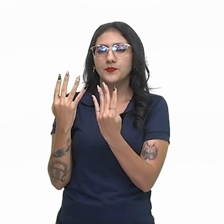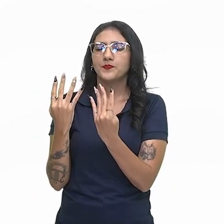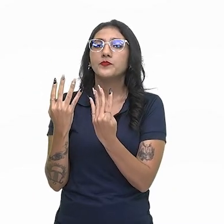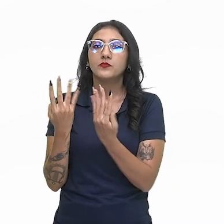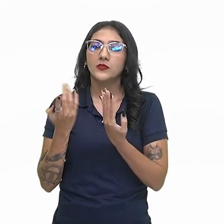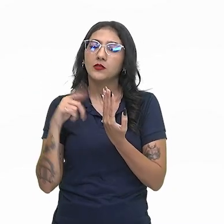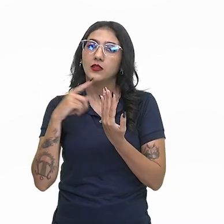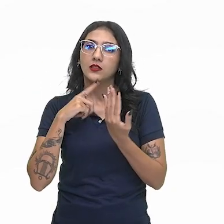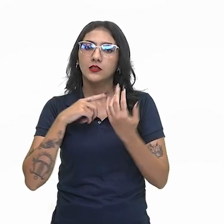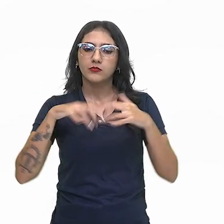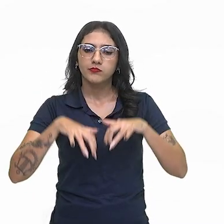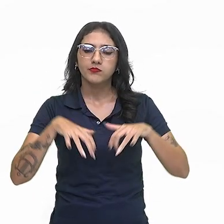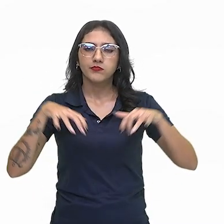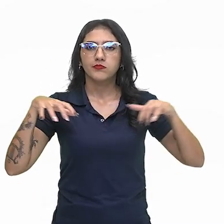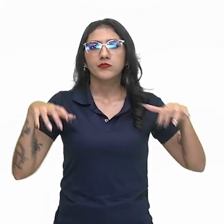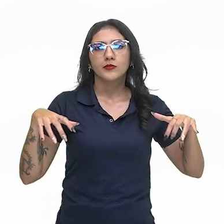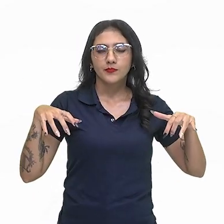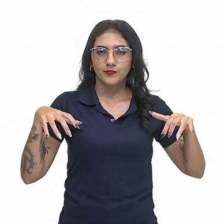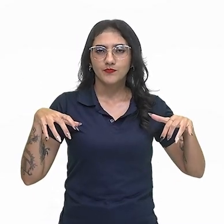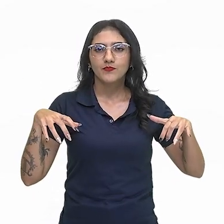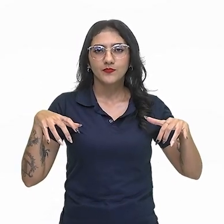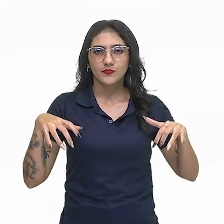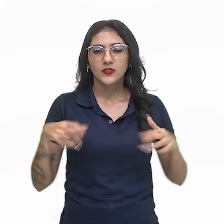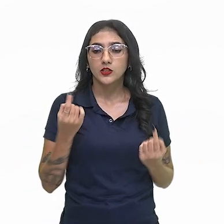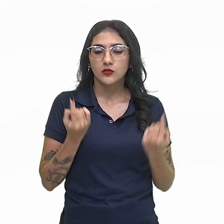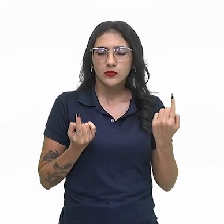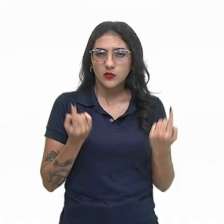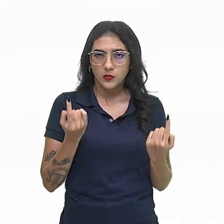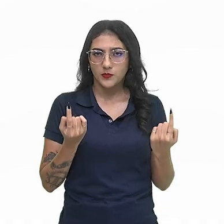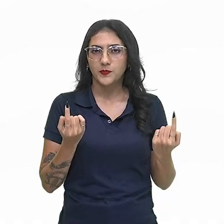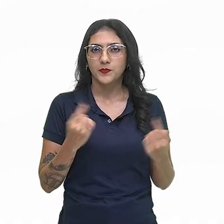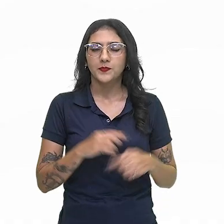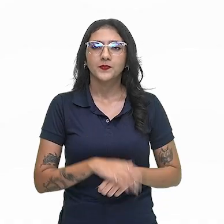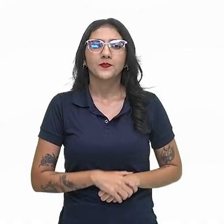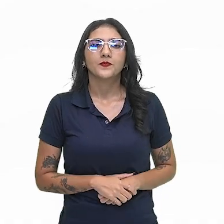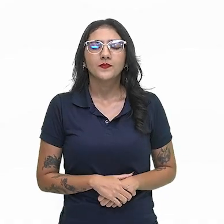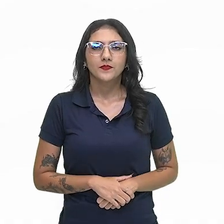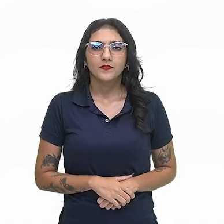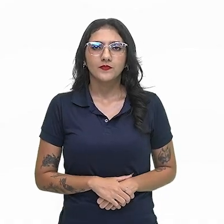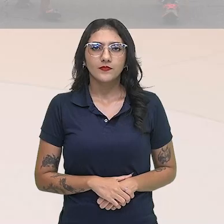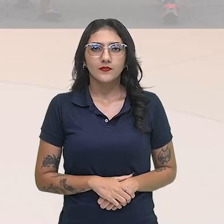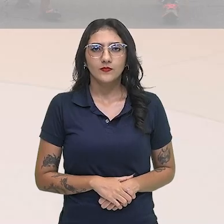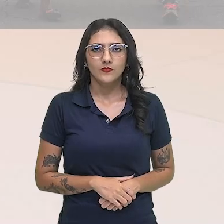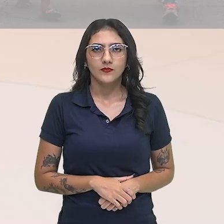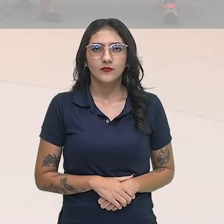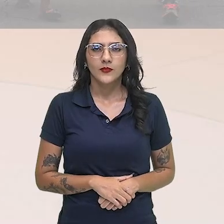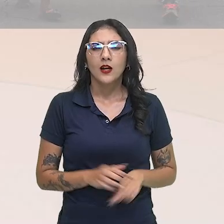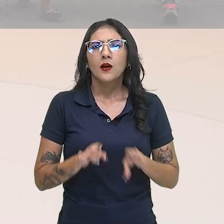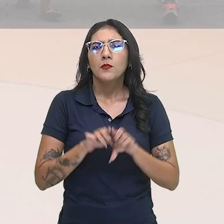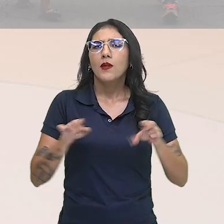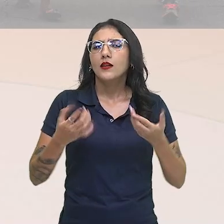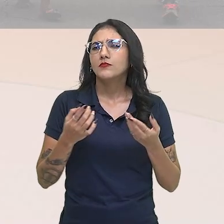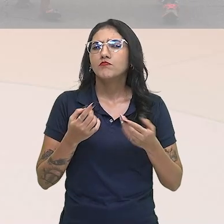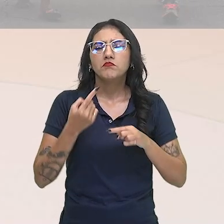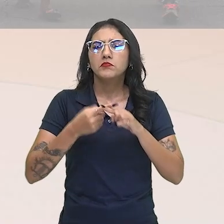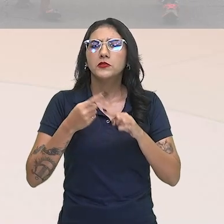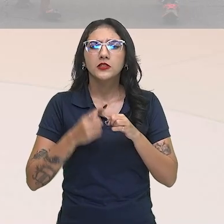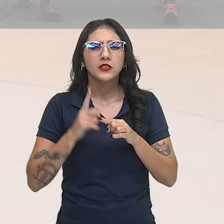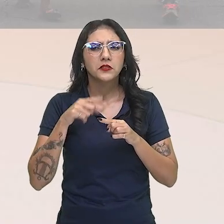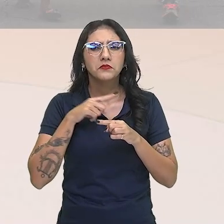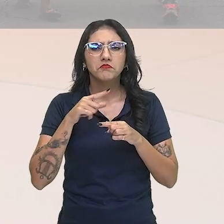né, entre luta por redistribuição e luta por reconhecimento. Então, vejam lá por que ela traz essa distinção,